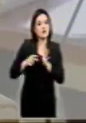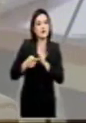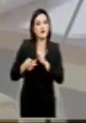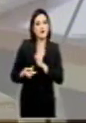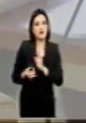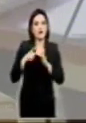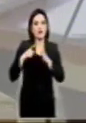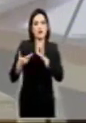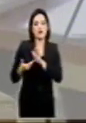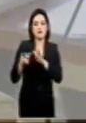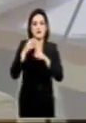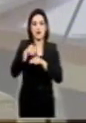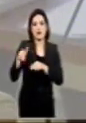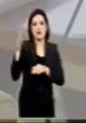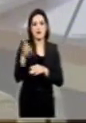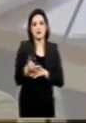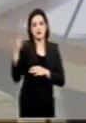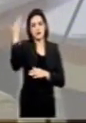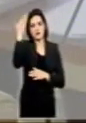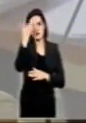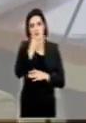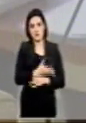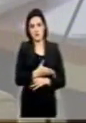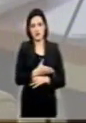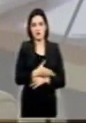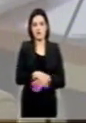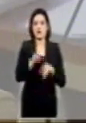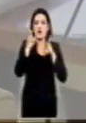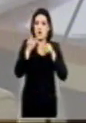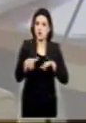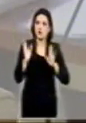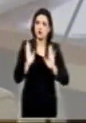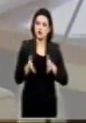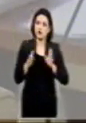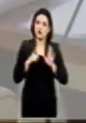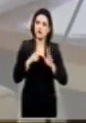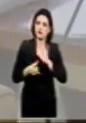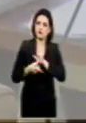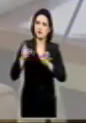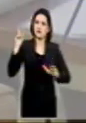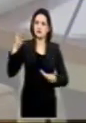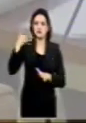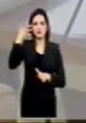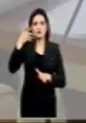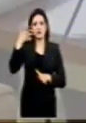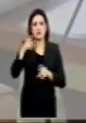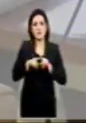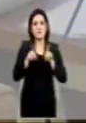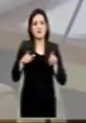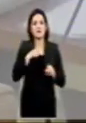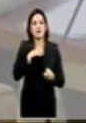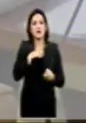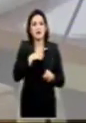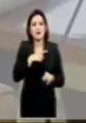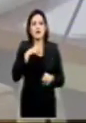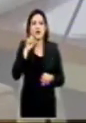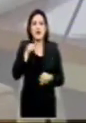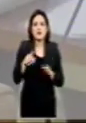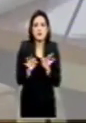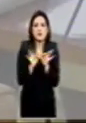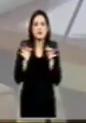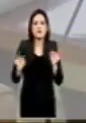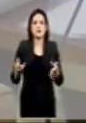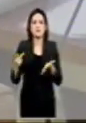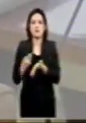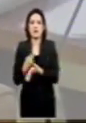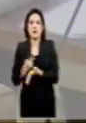não dependem de intervenção judicial, como a tomada de depoimentos, de modo que o que se tem é simples irregularidade sem aptidão